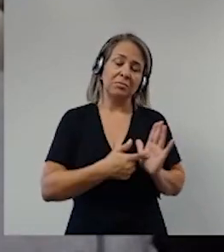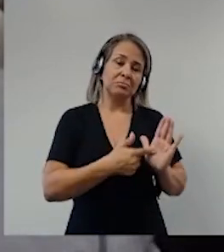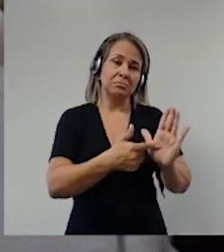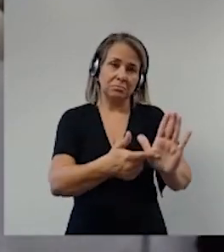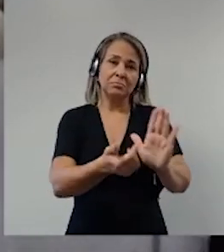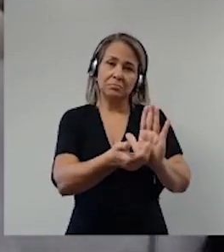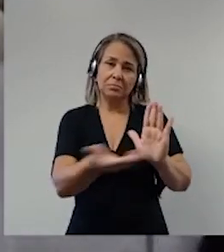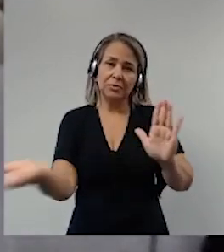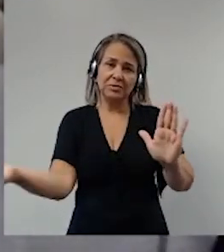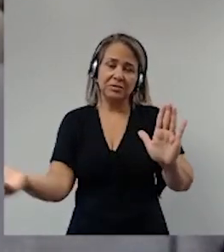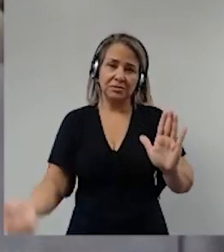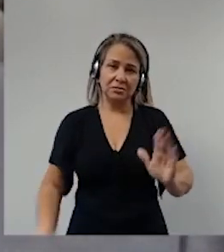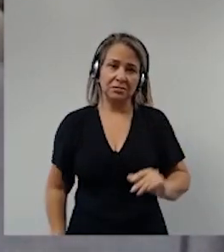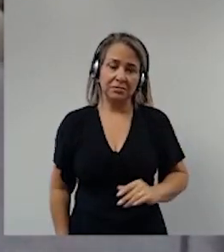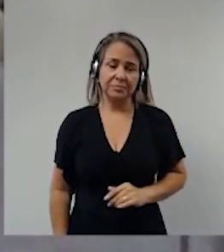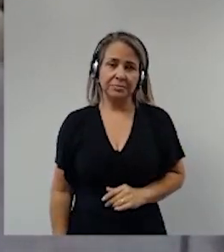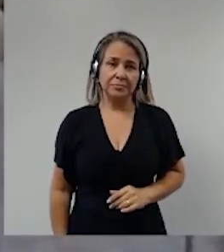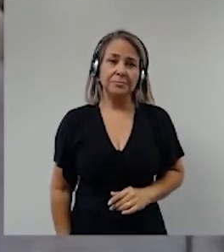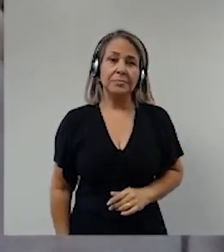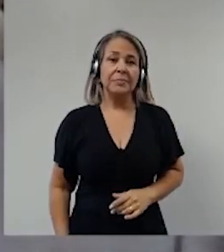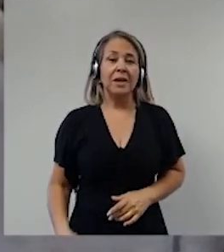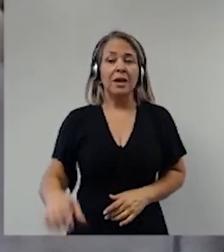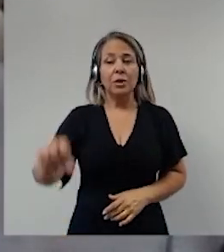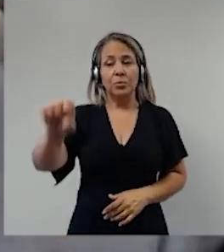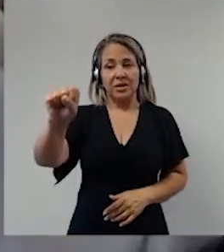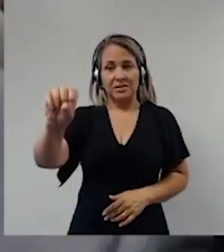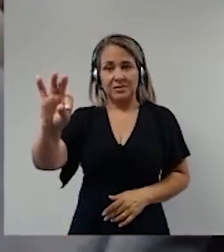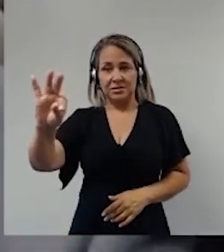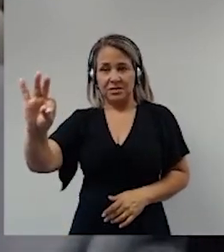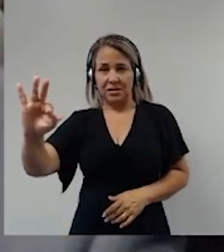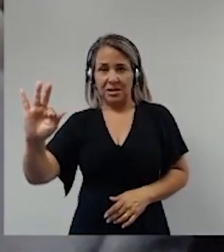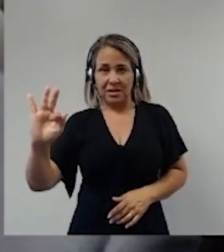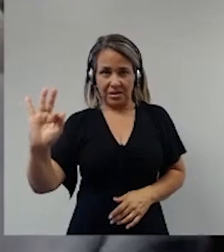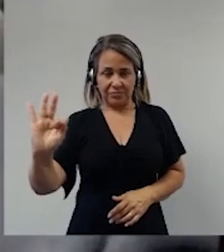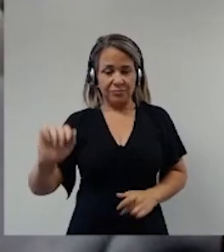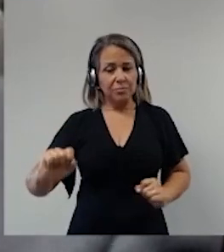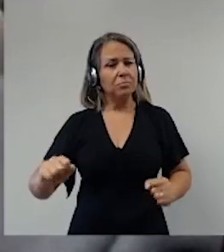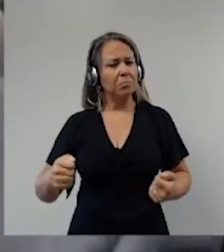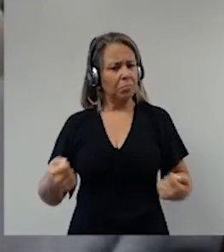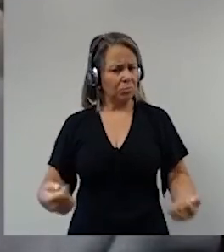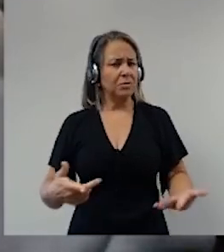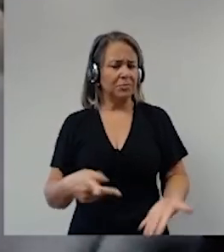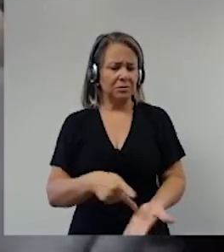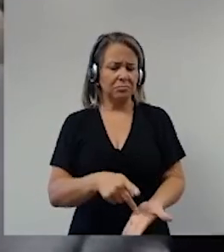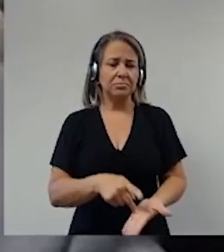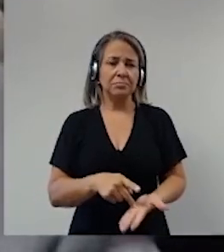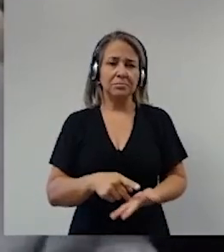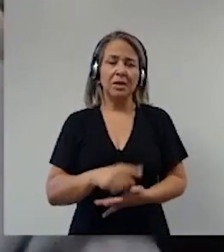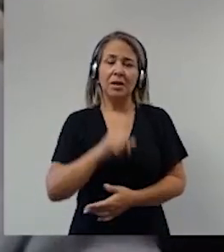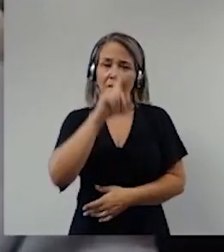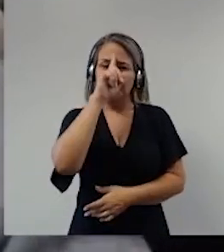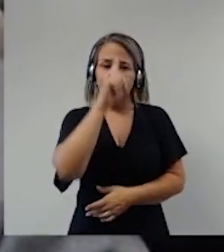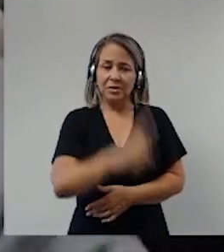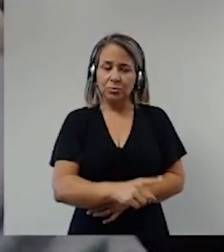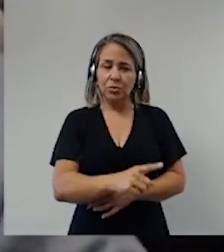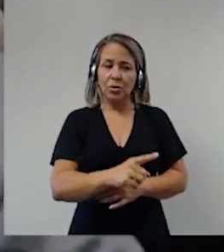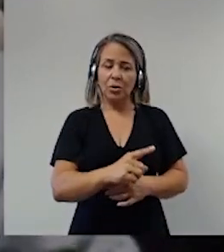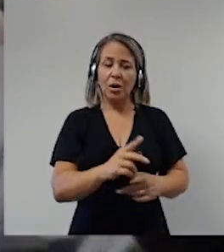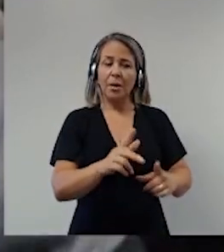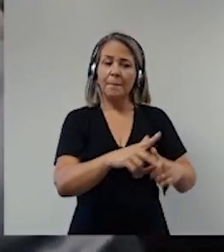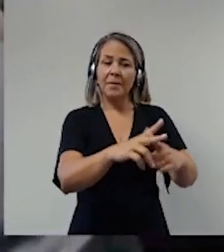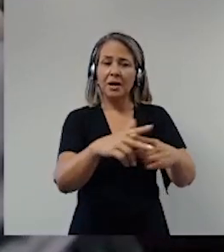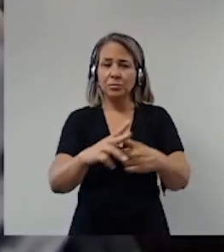coletivo, né? E o Supremo Tribunal Federal, né, prontamente determinou a sua manutenção,